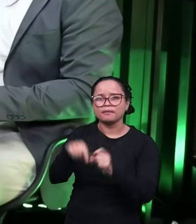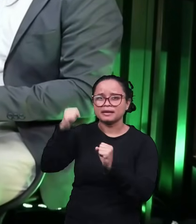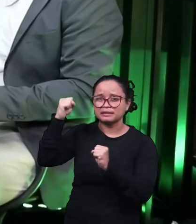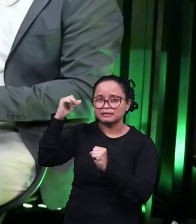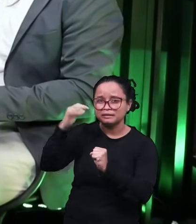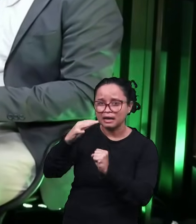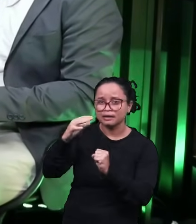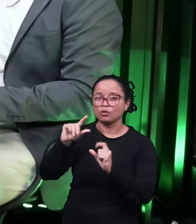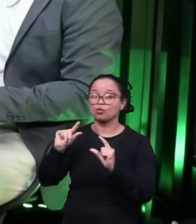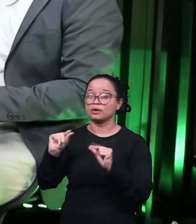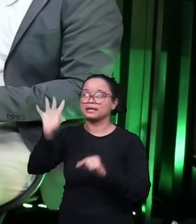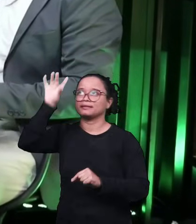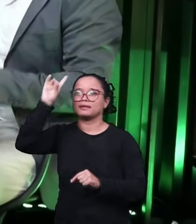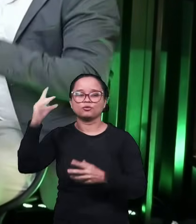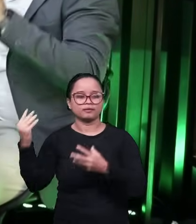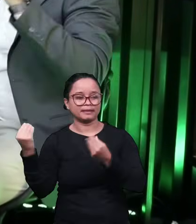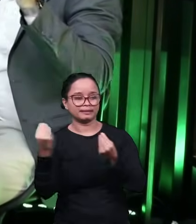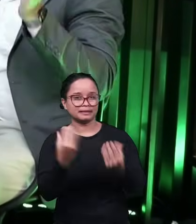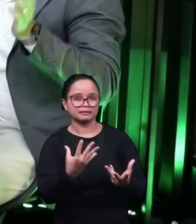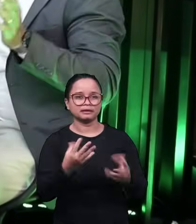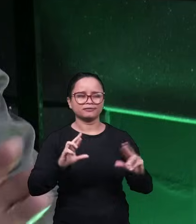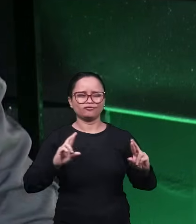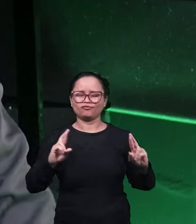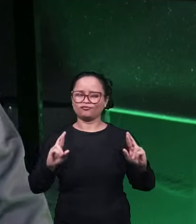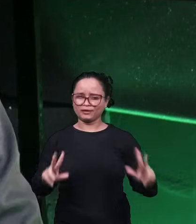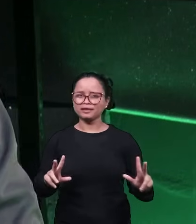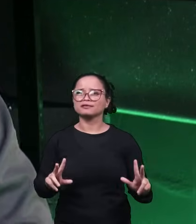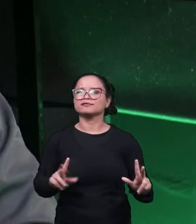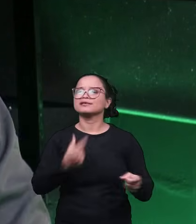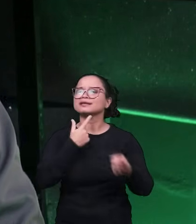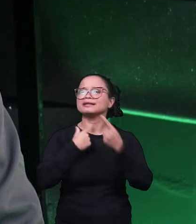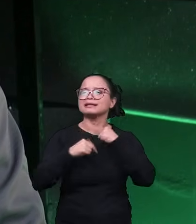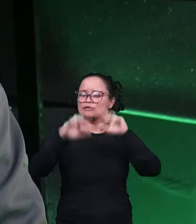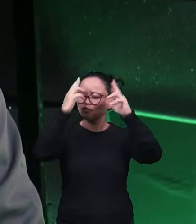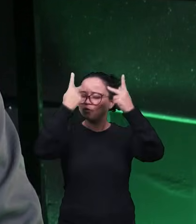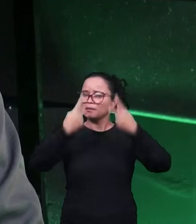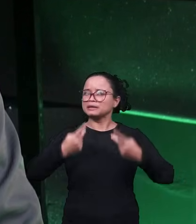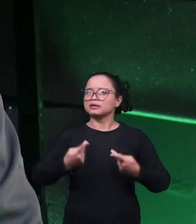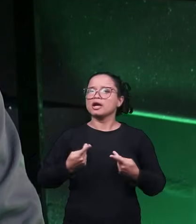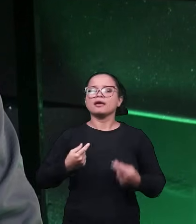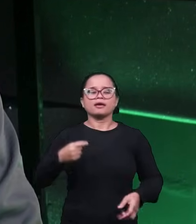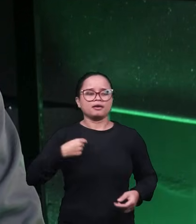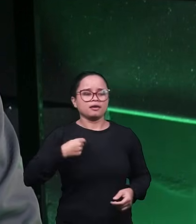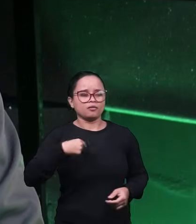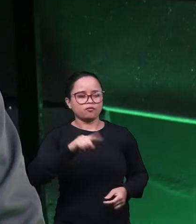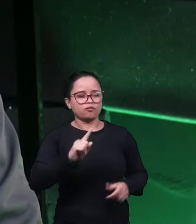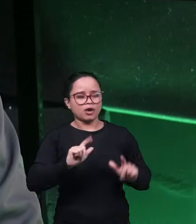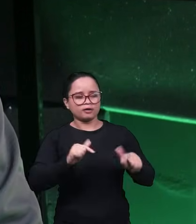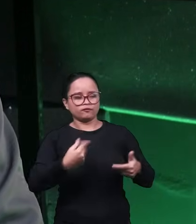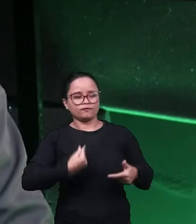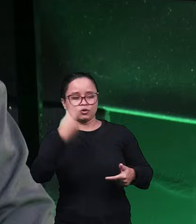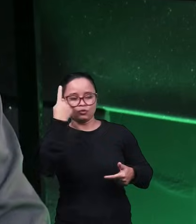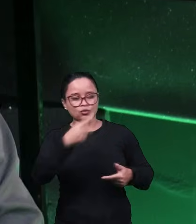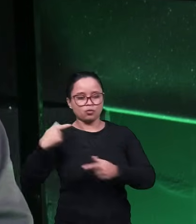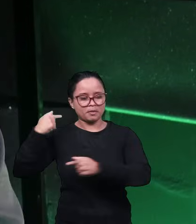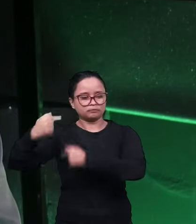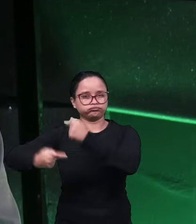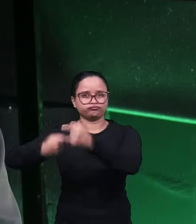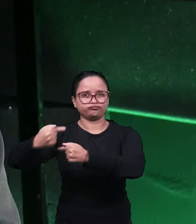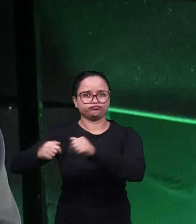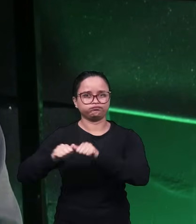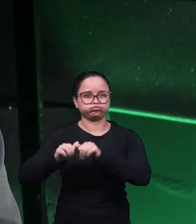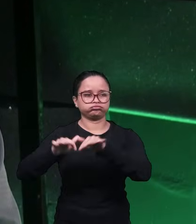sendo imputado por Deus era algo que transcendia a vontade deles, né? Olha, vou fazer de ti uma grande nação. Um homem